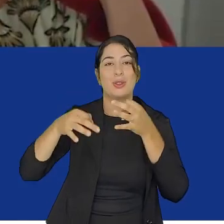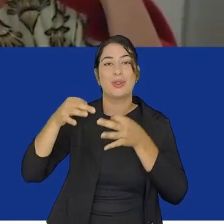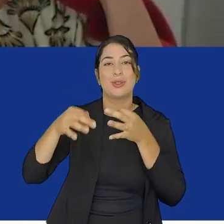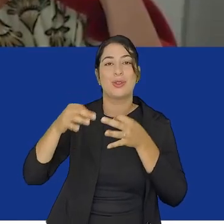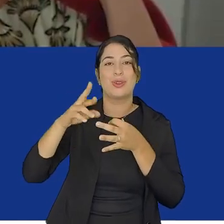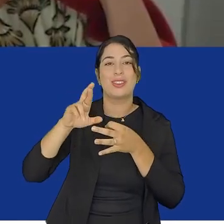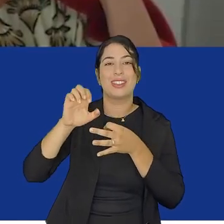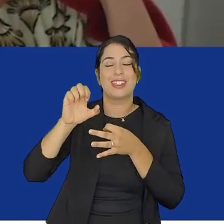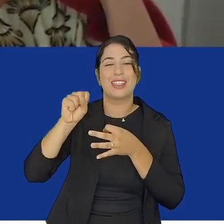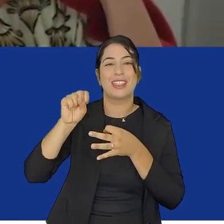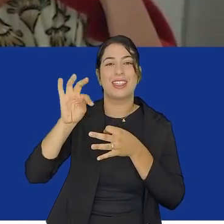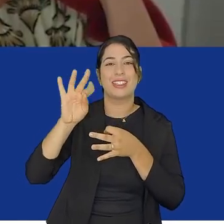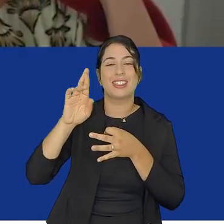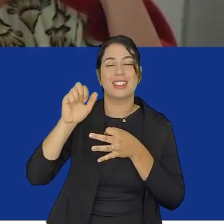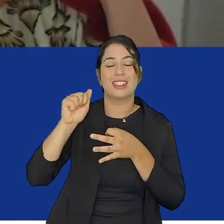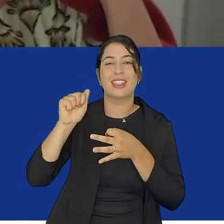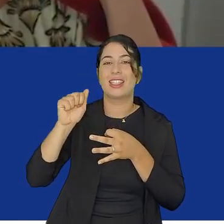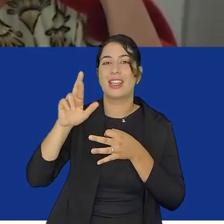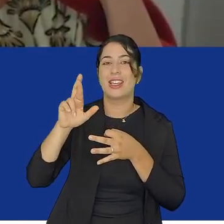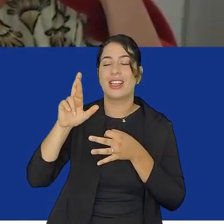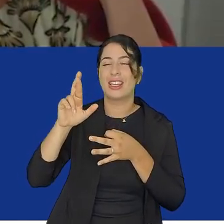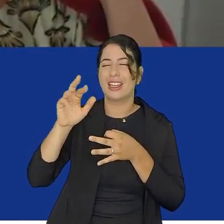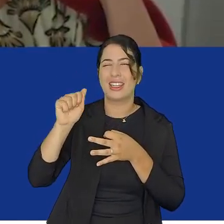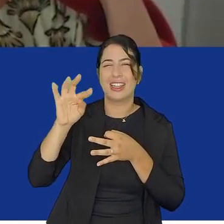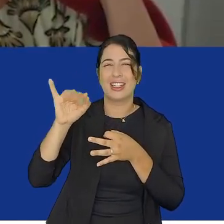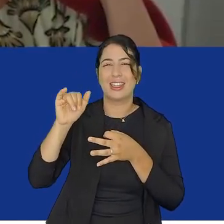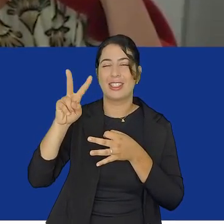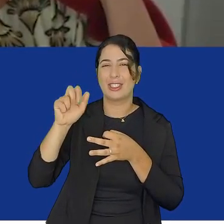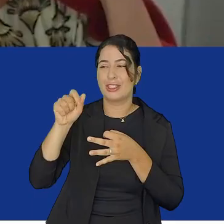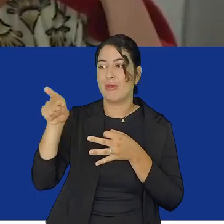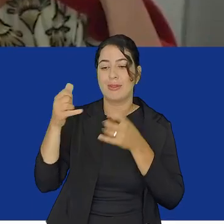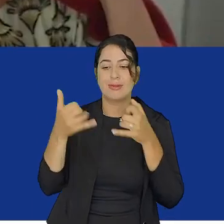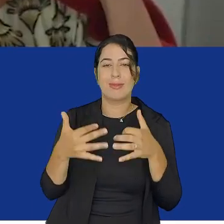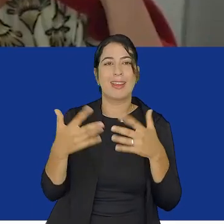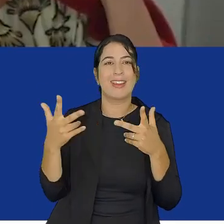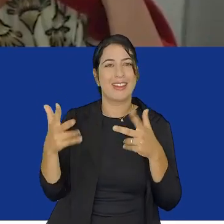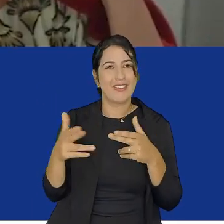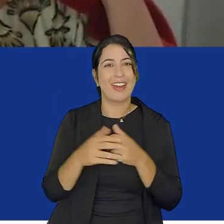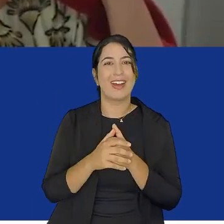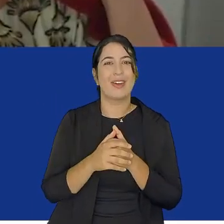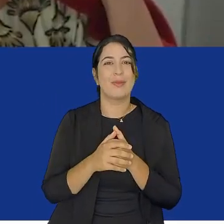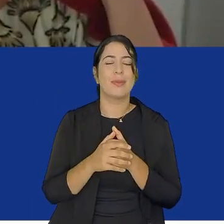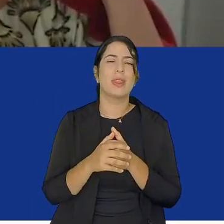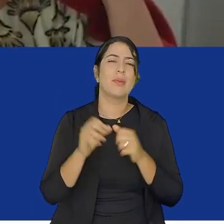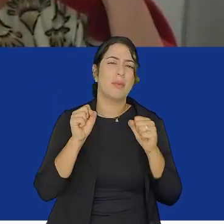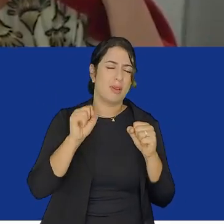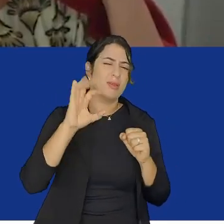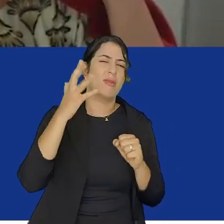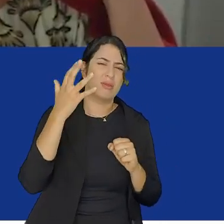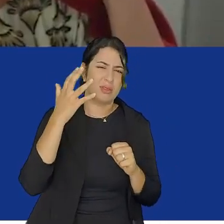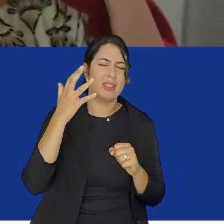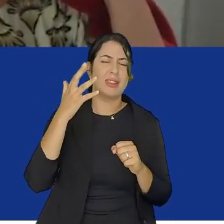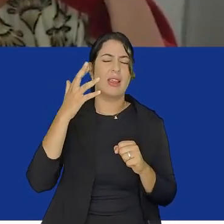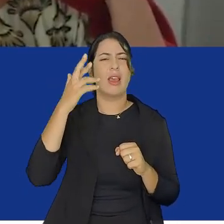responsabilizar todos, né? Porque não existe um conflito. É claro que a gente pode ter uma situação, né, de um gestor que está